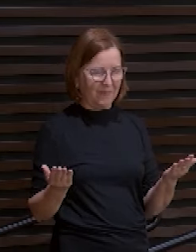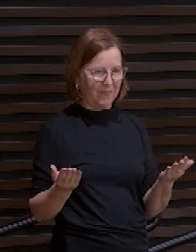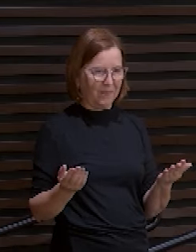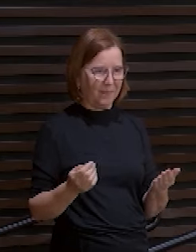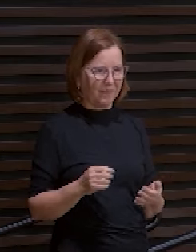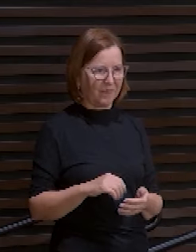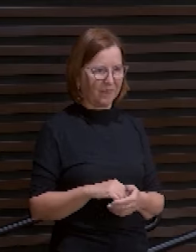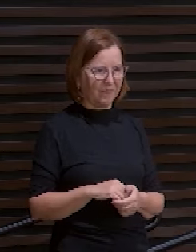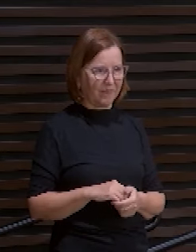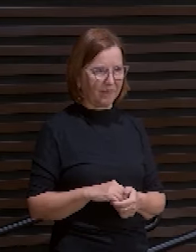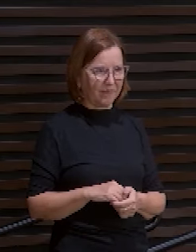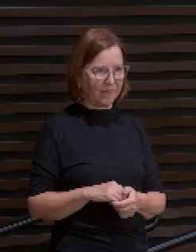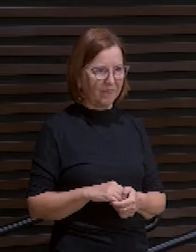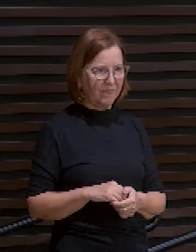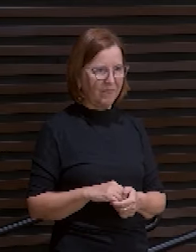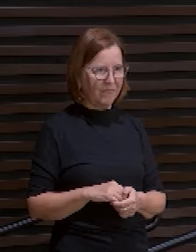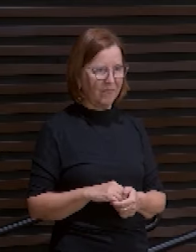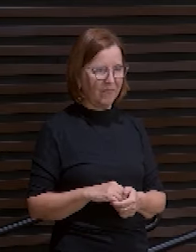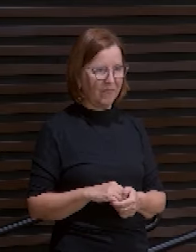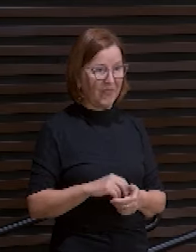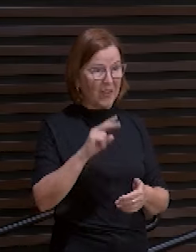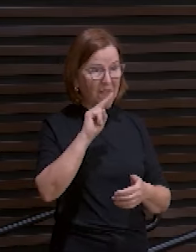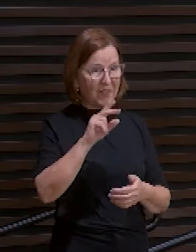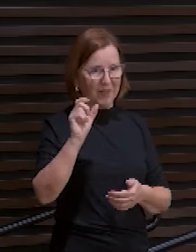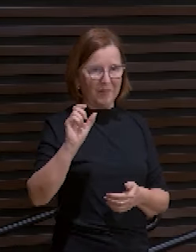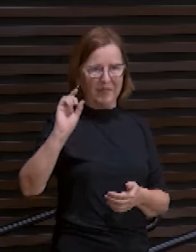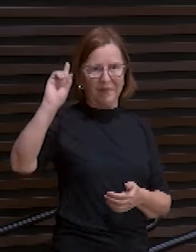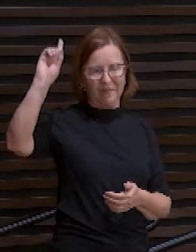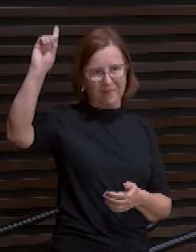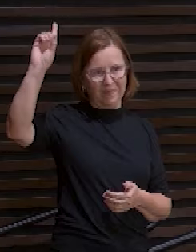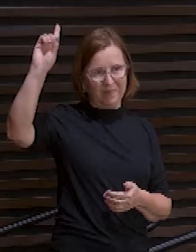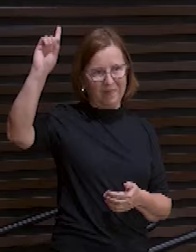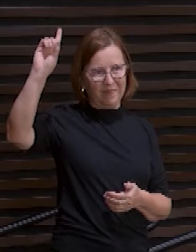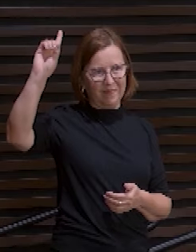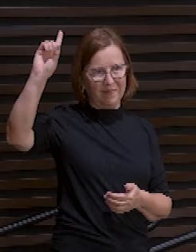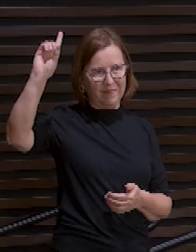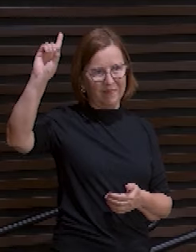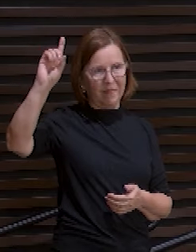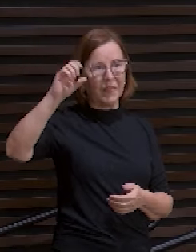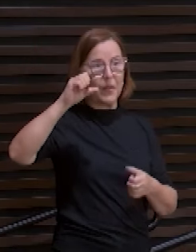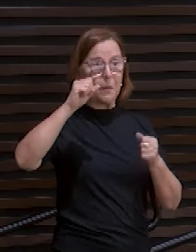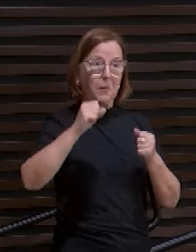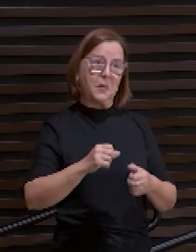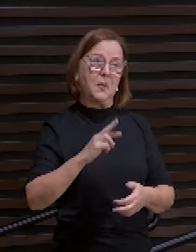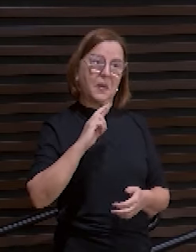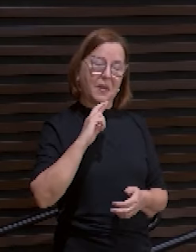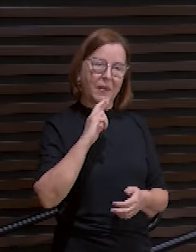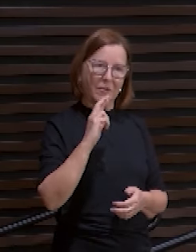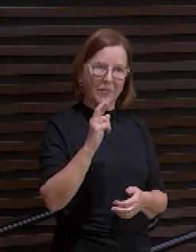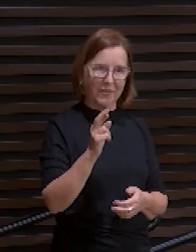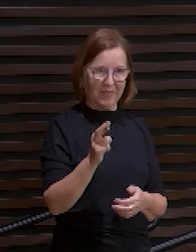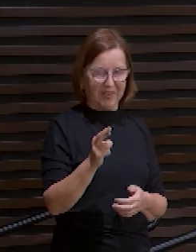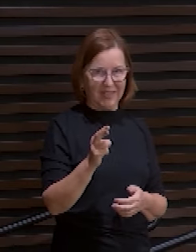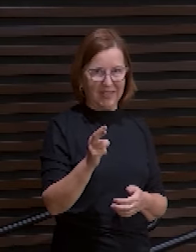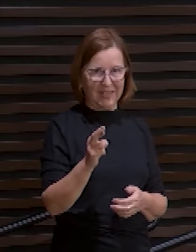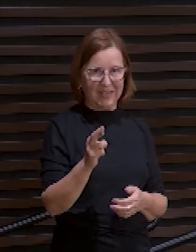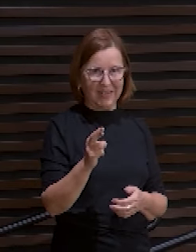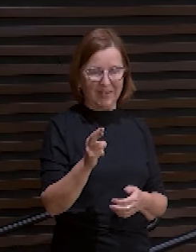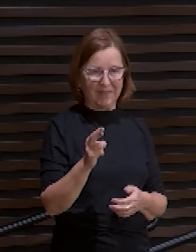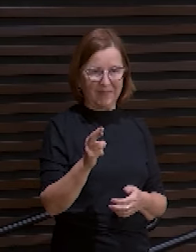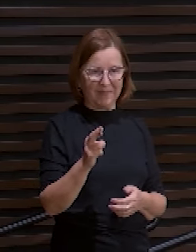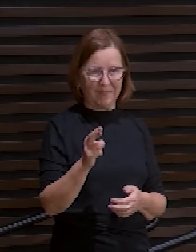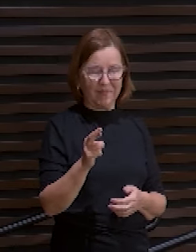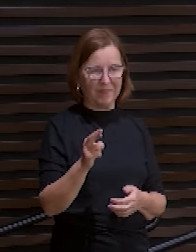agora vendo pela palavra nós temos condição de responder a questão da nossa metáfora